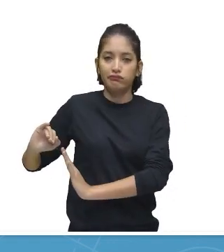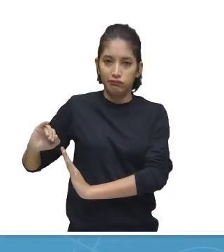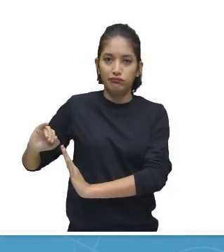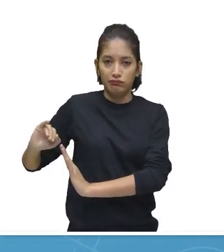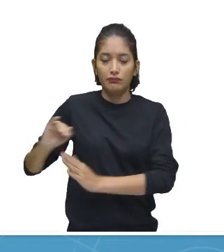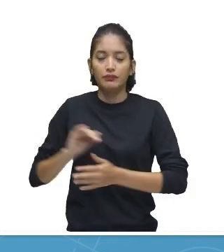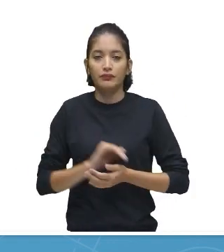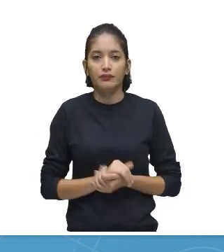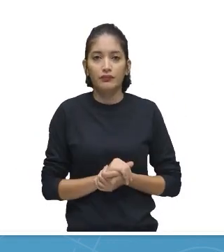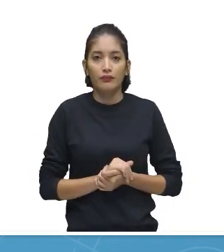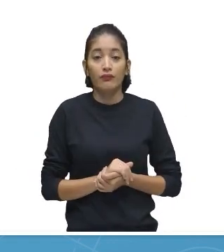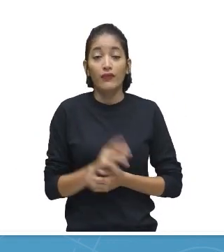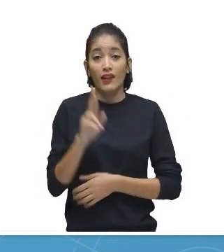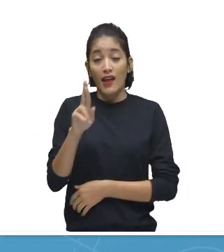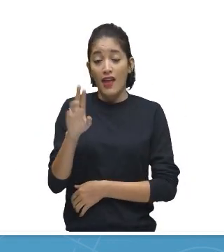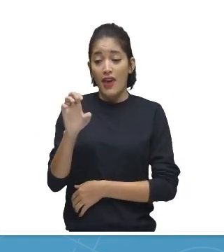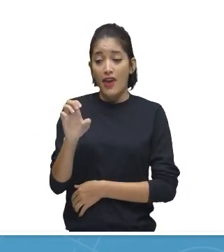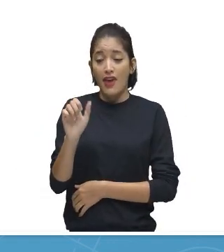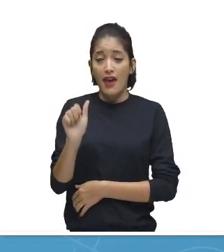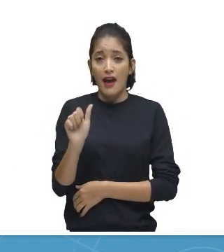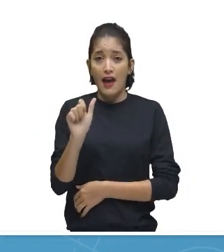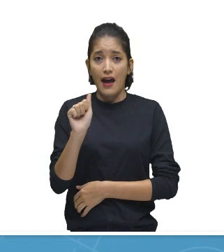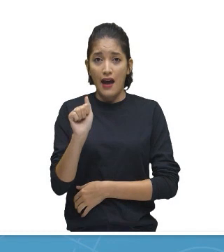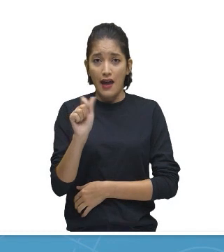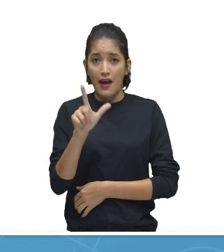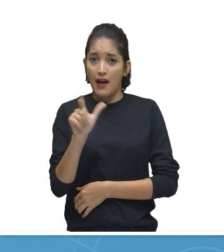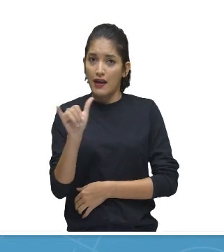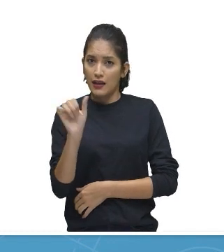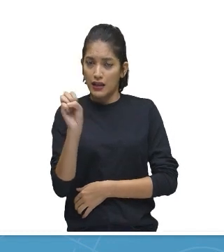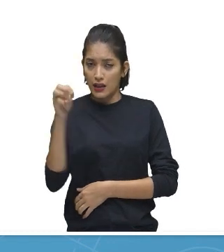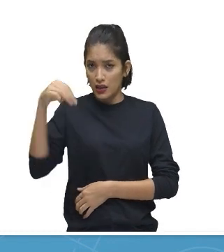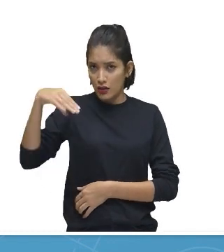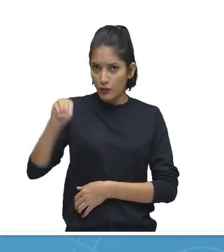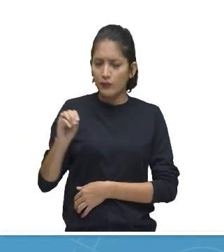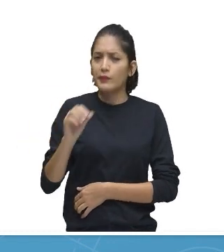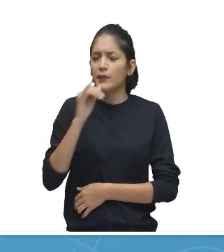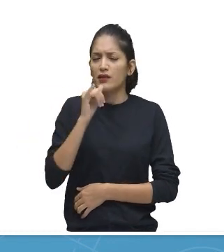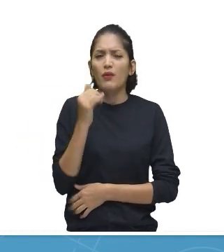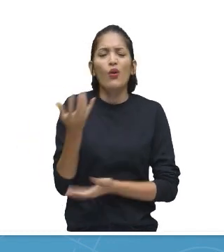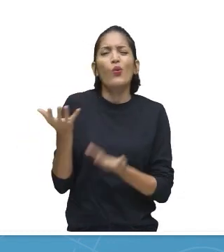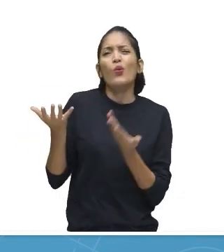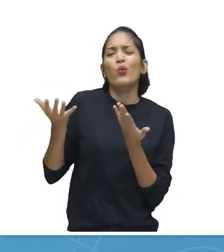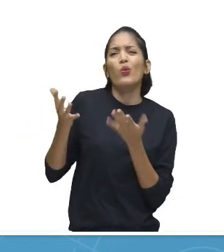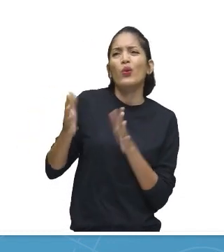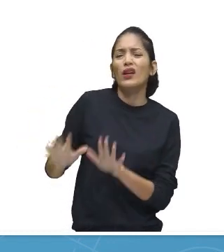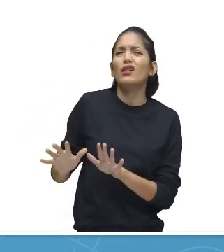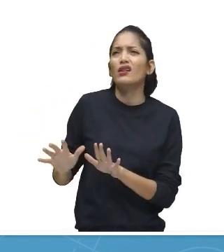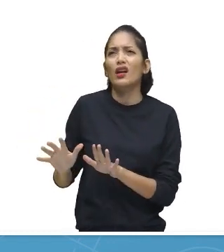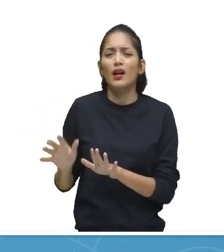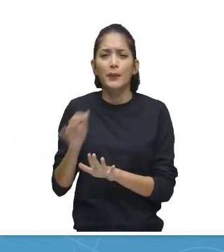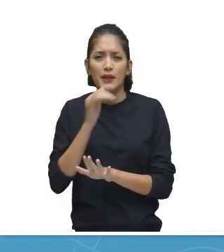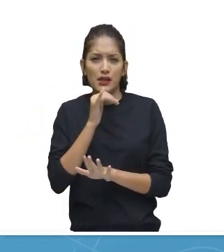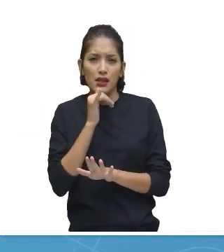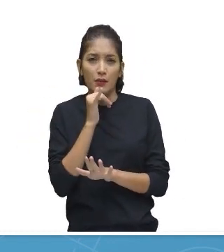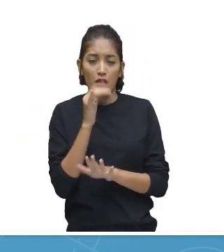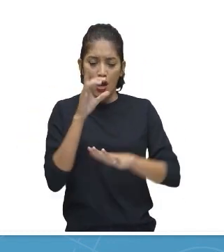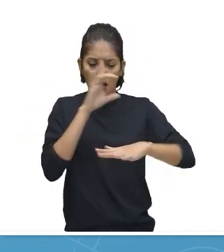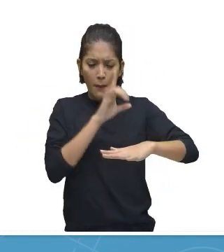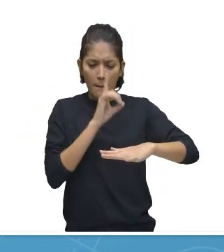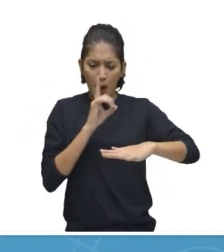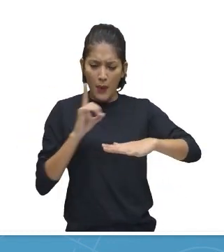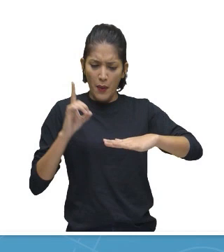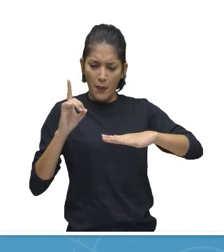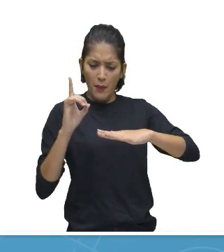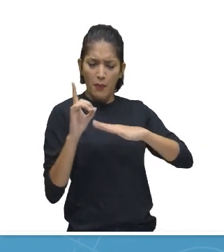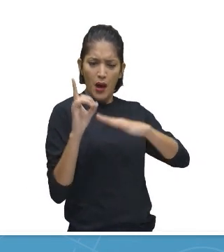né? Realismo. Então, eles já estavam querendo, ele não queria mais os deuses, a